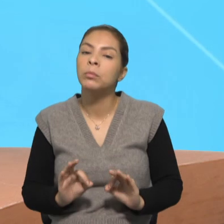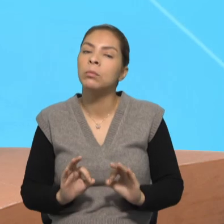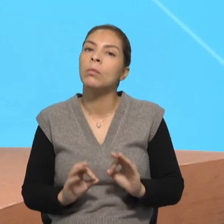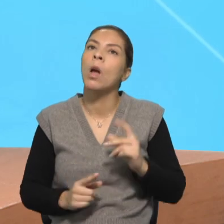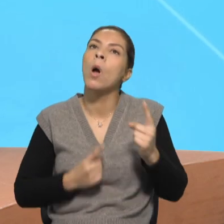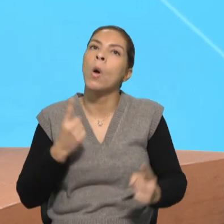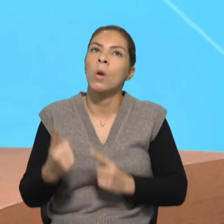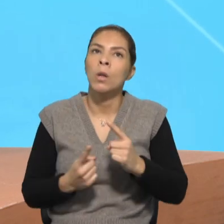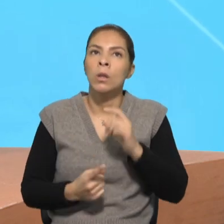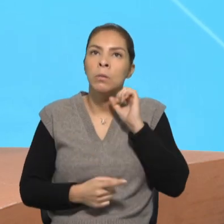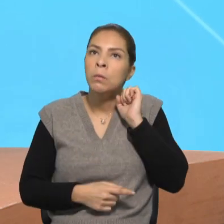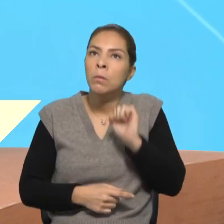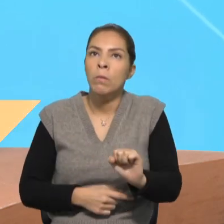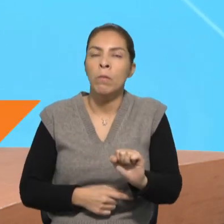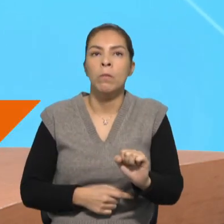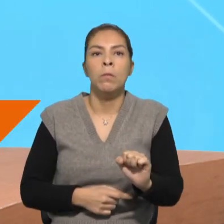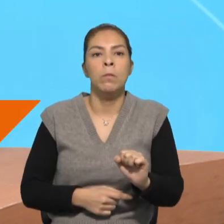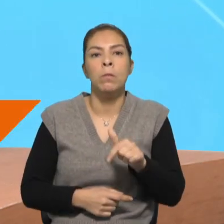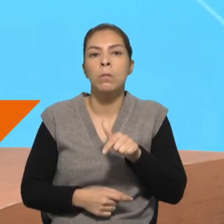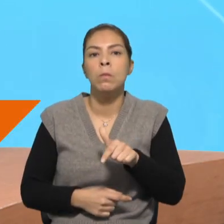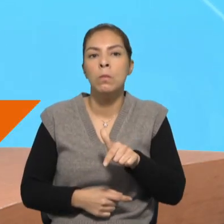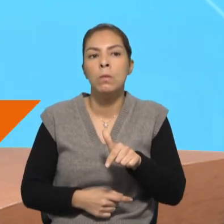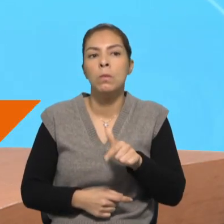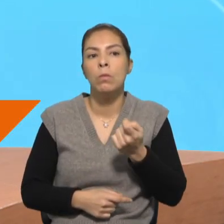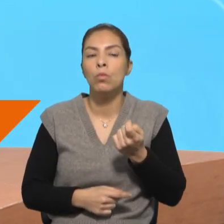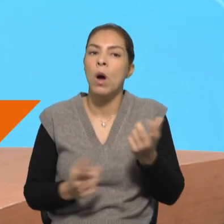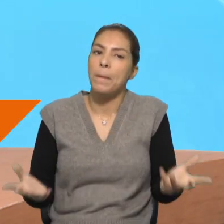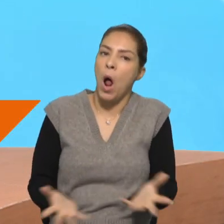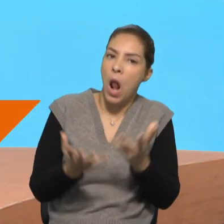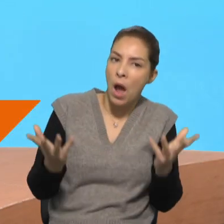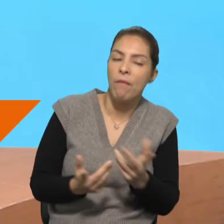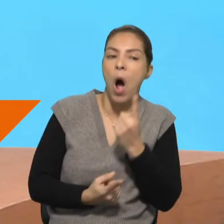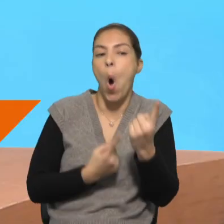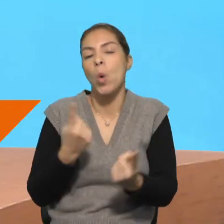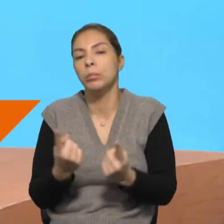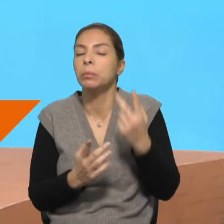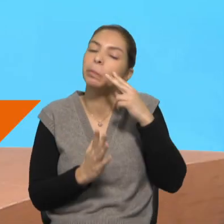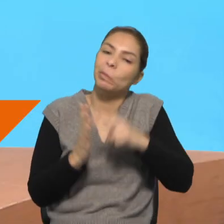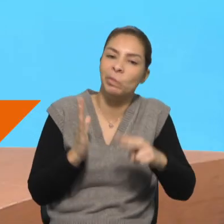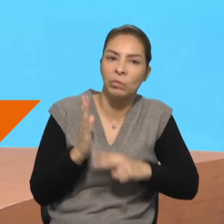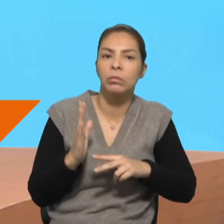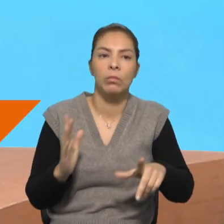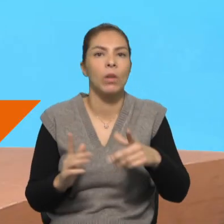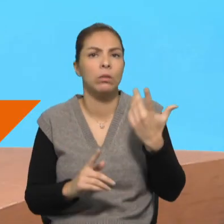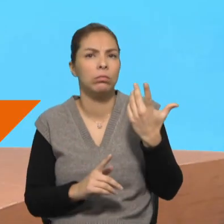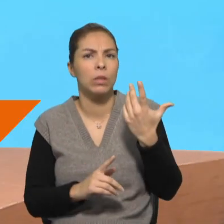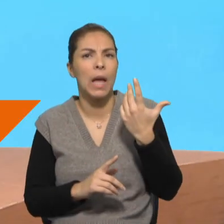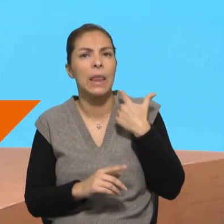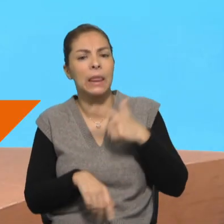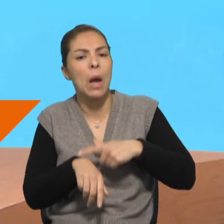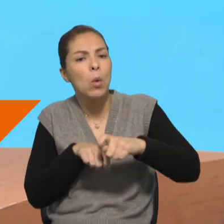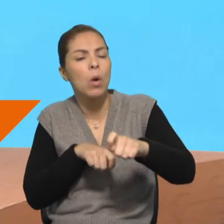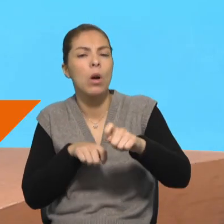mais adequados, outros, porventura, um bocadinho mais ao de leve. Mas é sempre possível encontrar, porque o tema da esperança